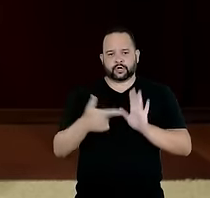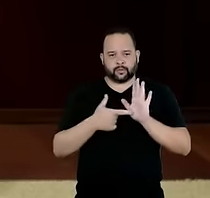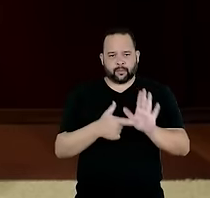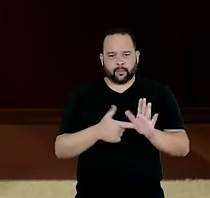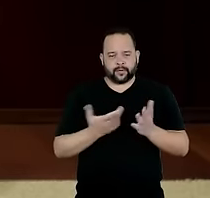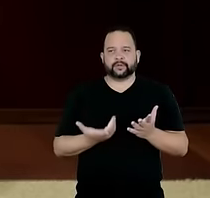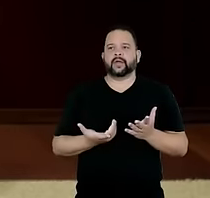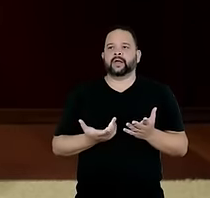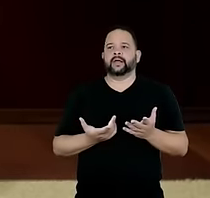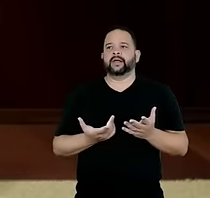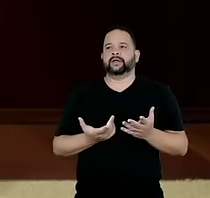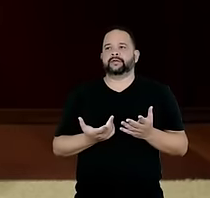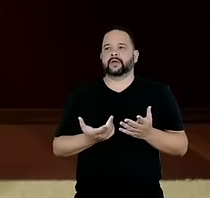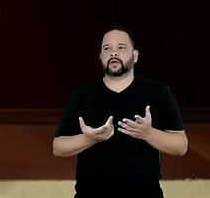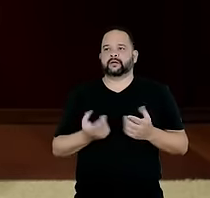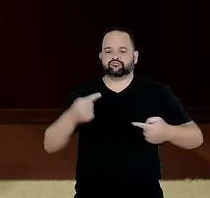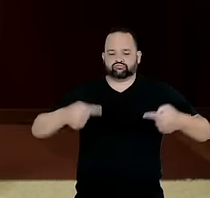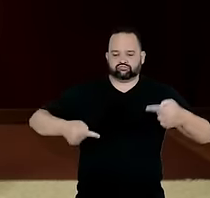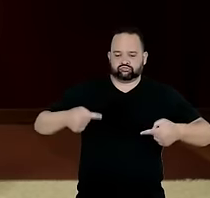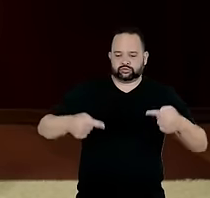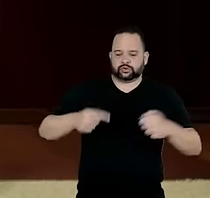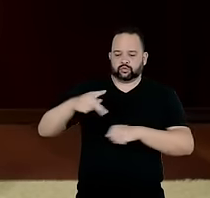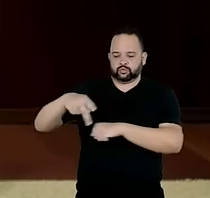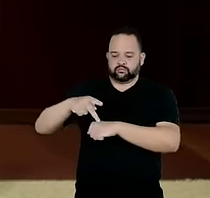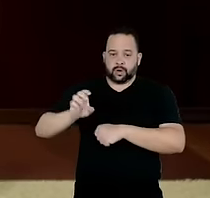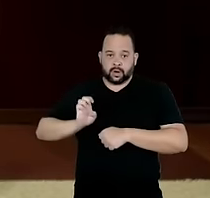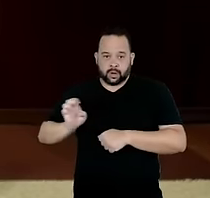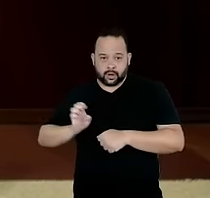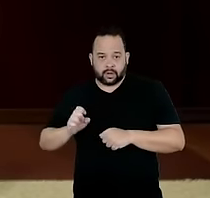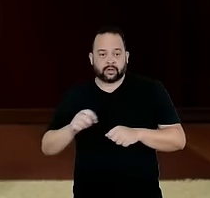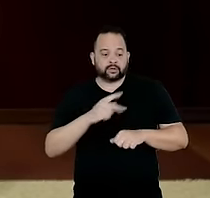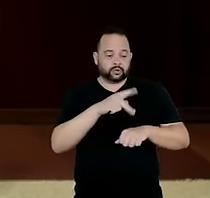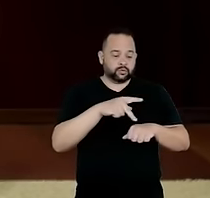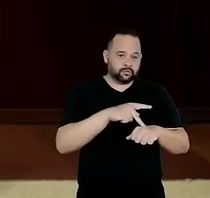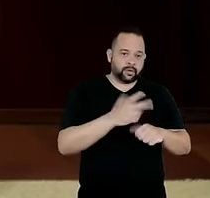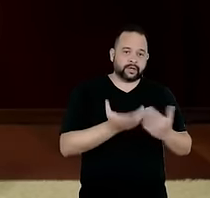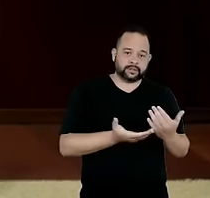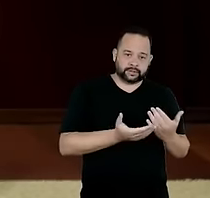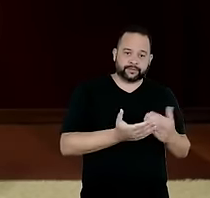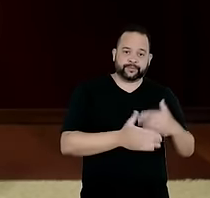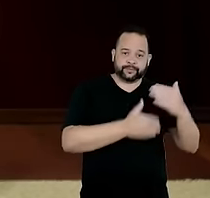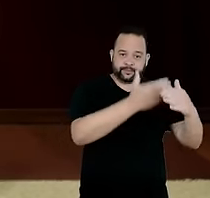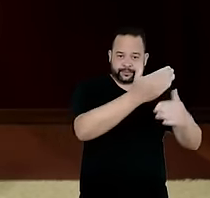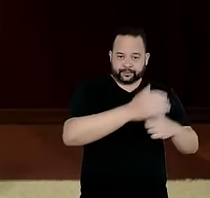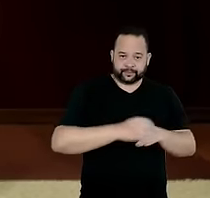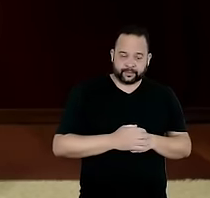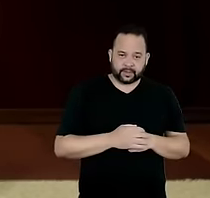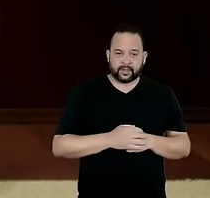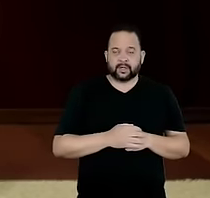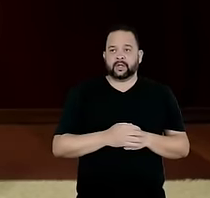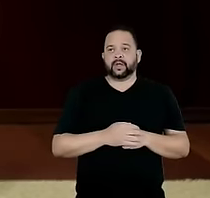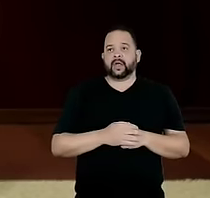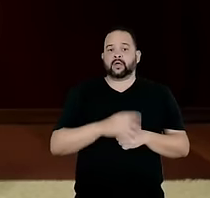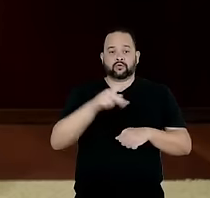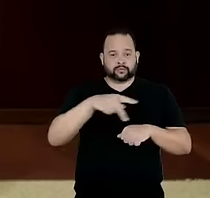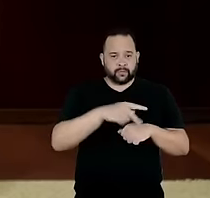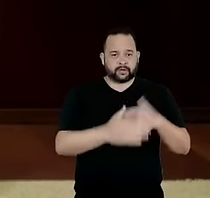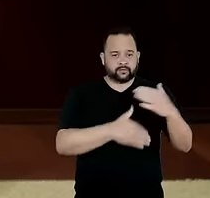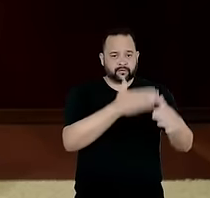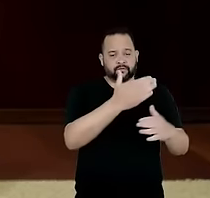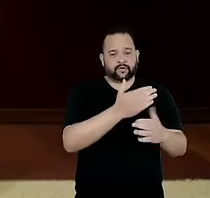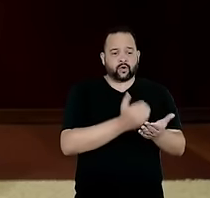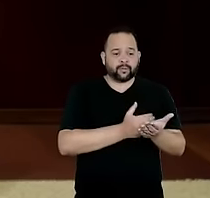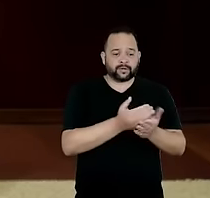emergentes envolvidos é que os emergentes foram os primeiros a aumentar a taxa de juros uhum né e ele mesmo né Eh no na condução do Banco